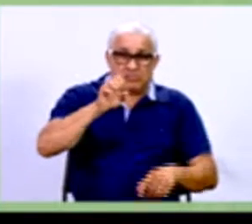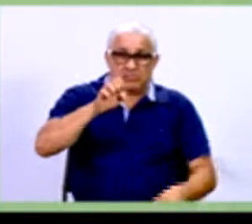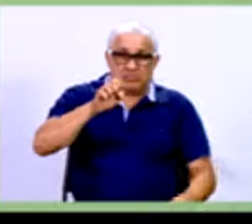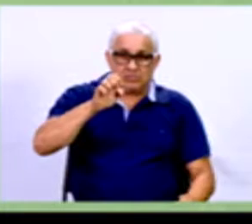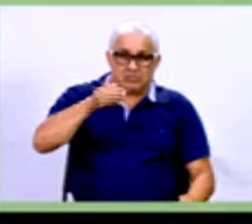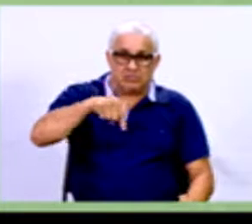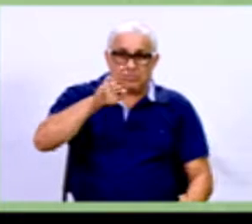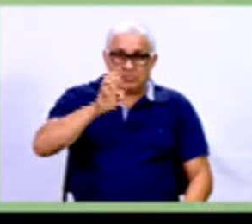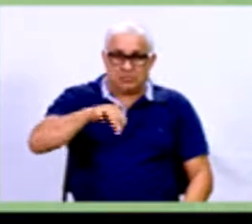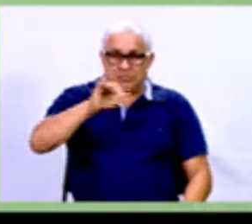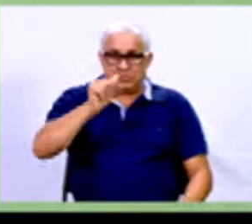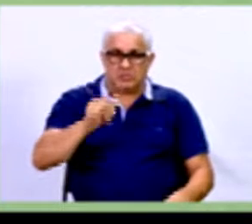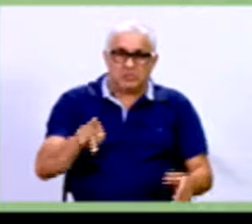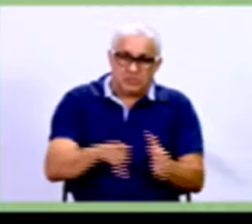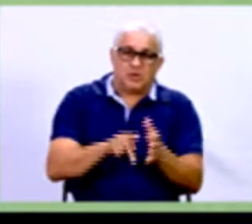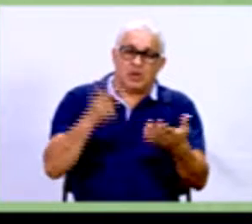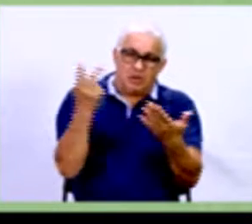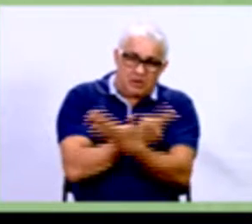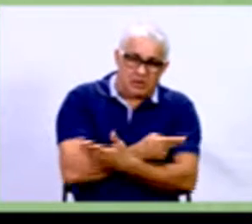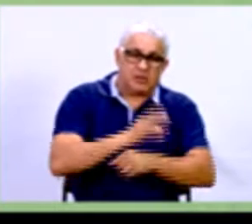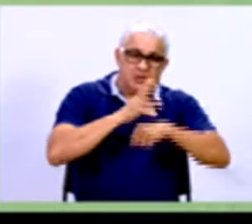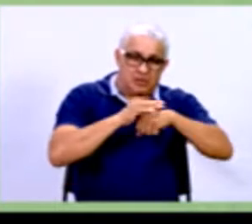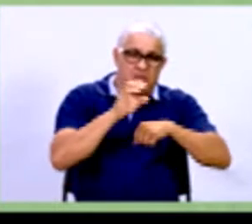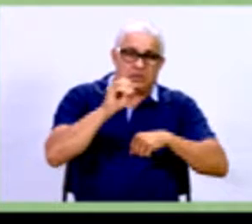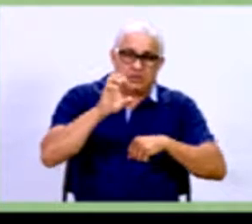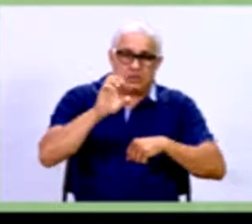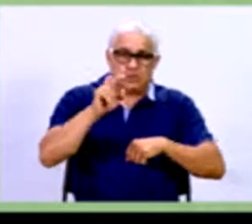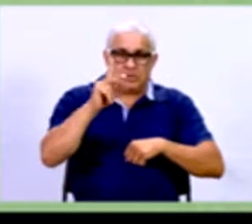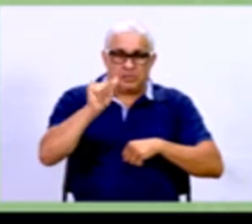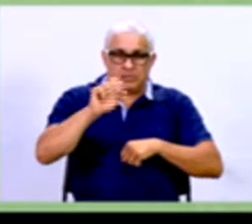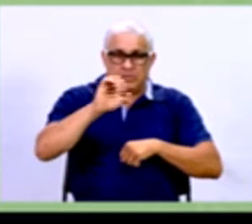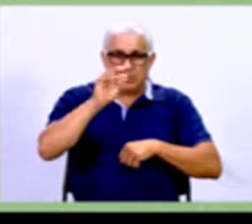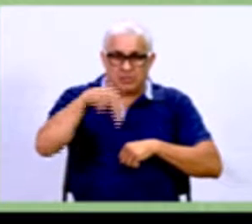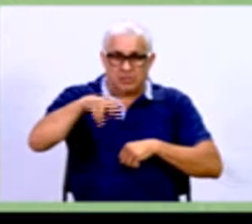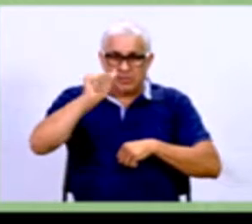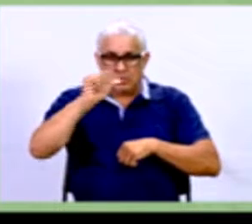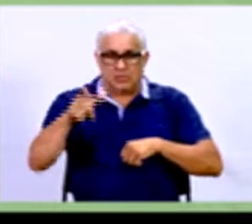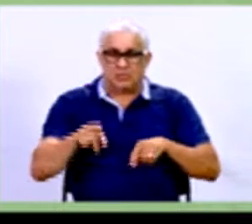doenças ocupacionais, acompanhando a adoção de medidas corretivas.